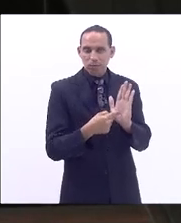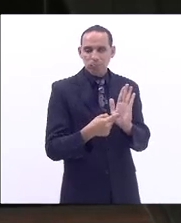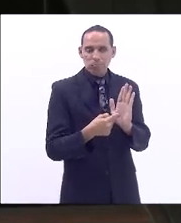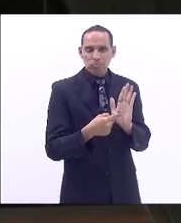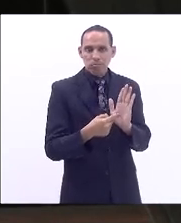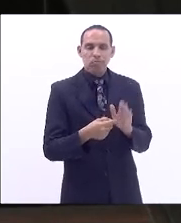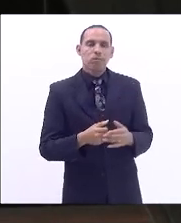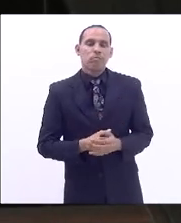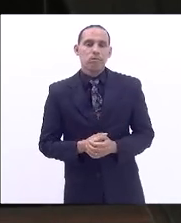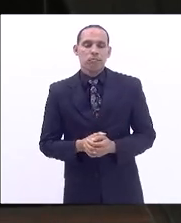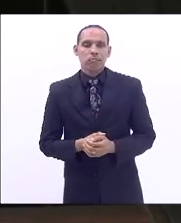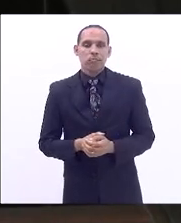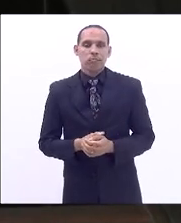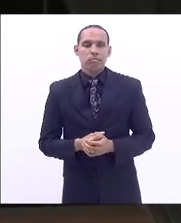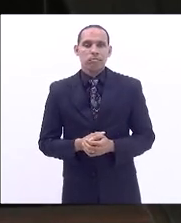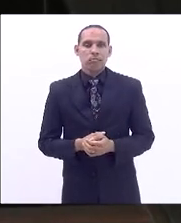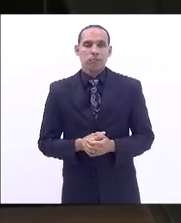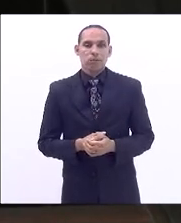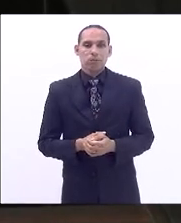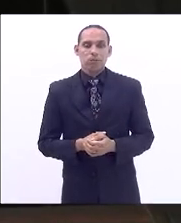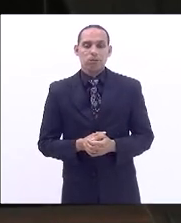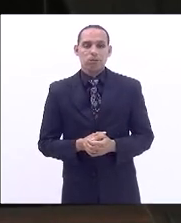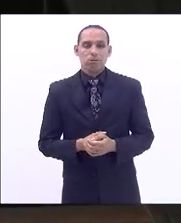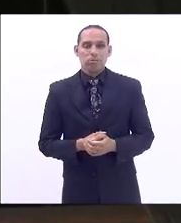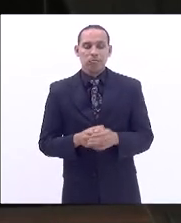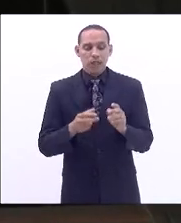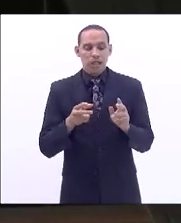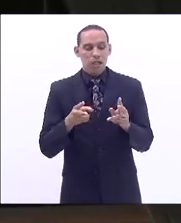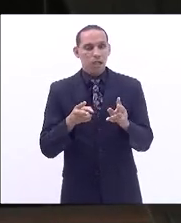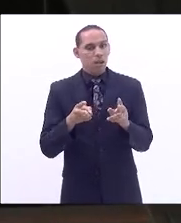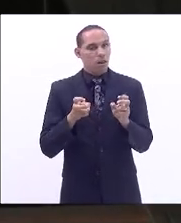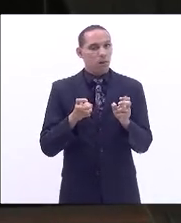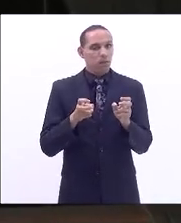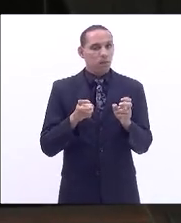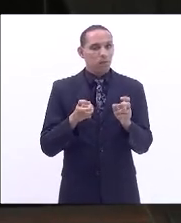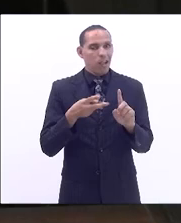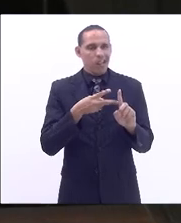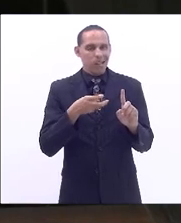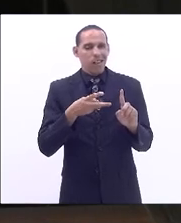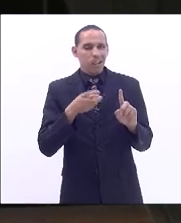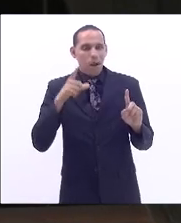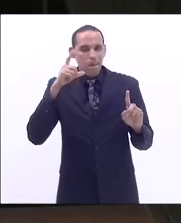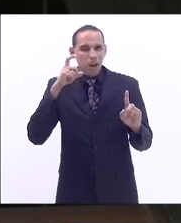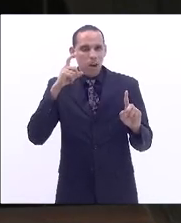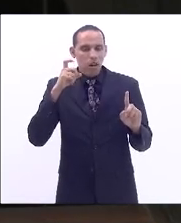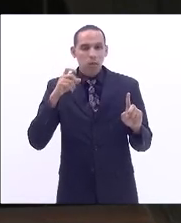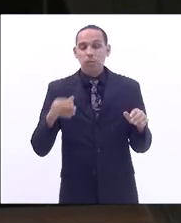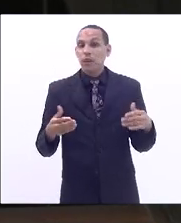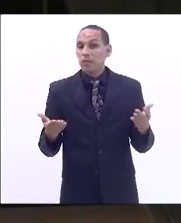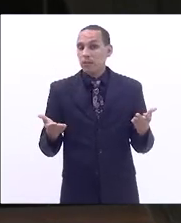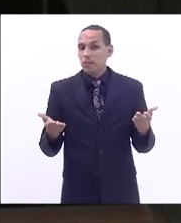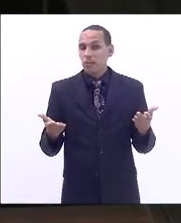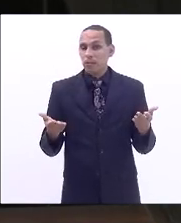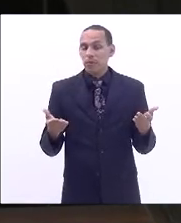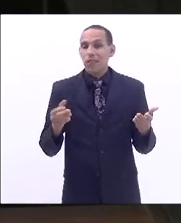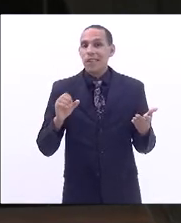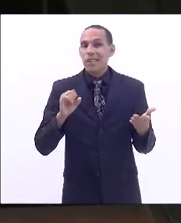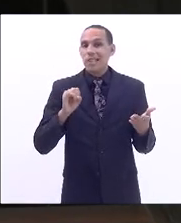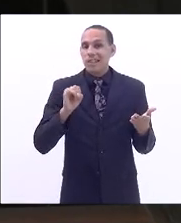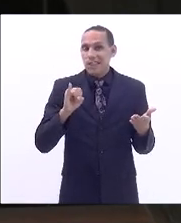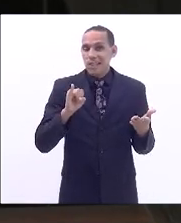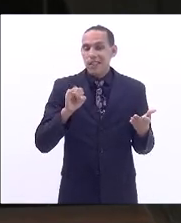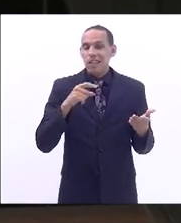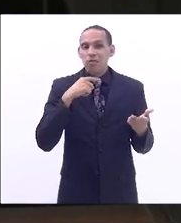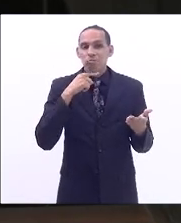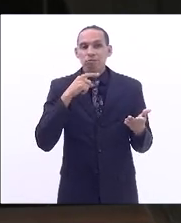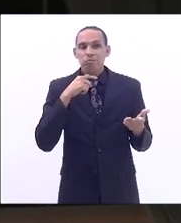é que o só se dará o reconhecimento fotográfico né Sempre que não for